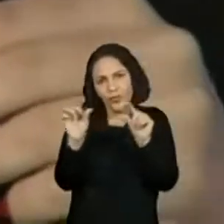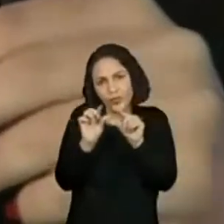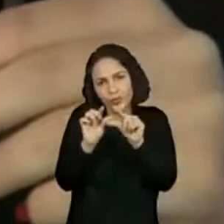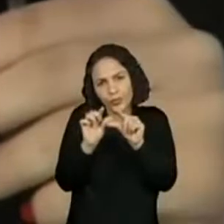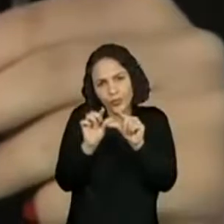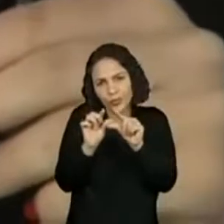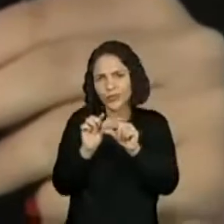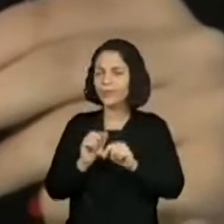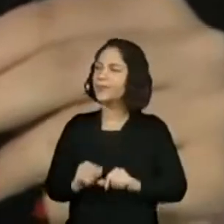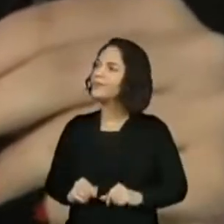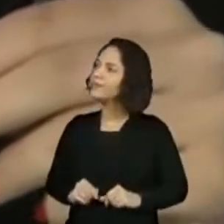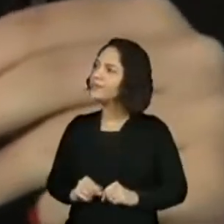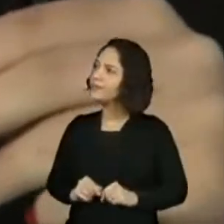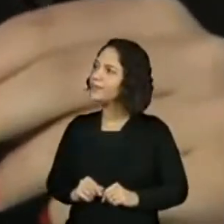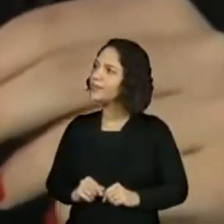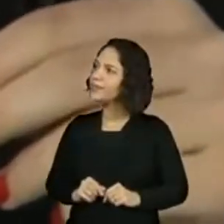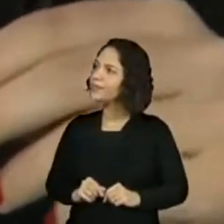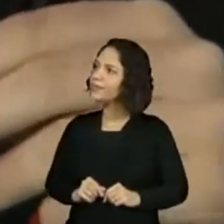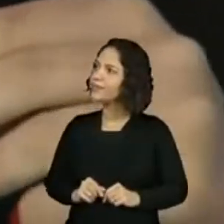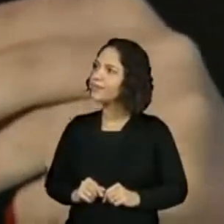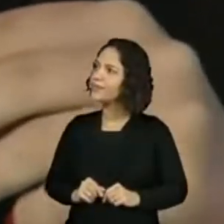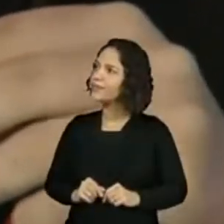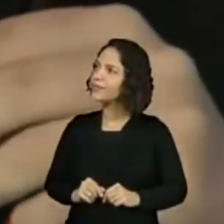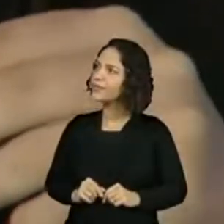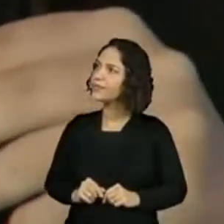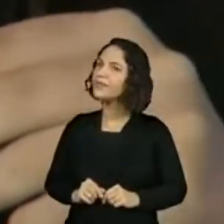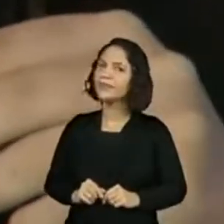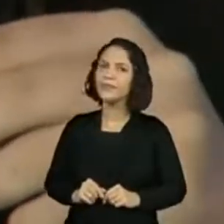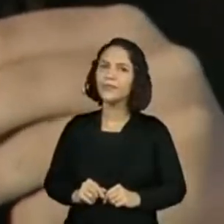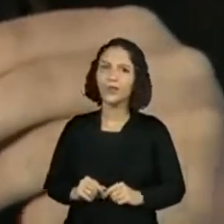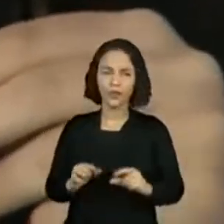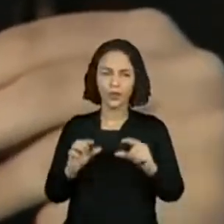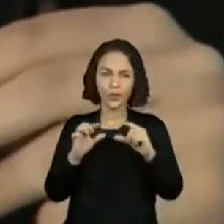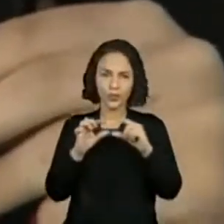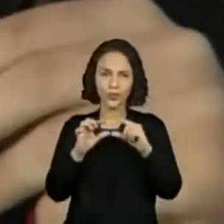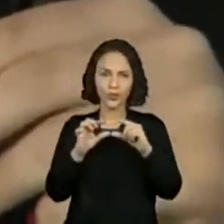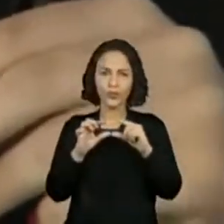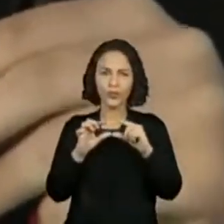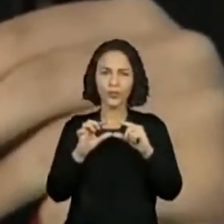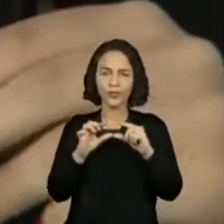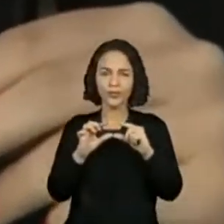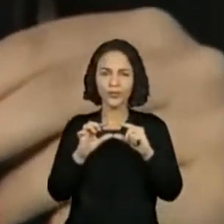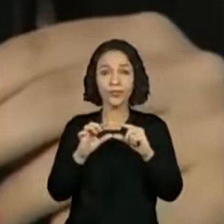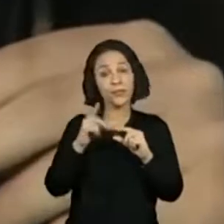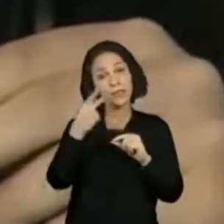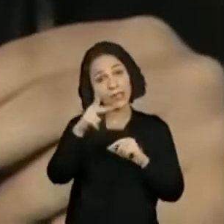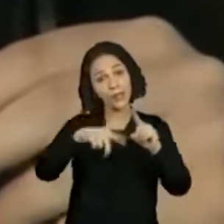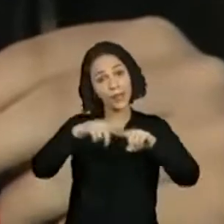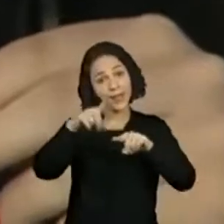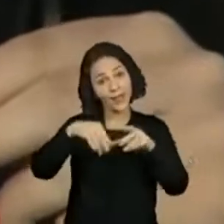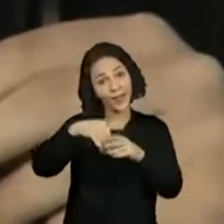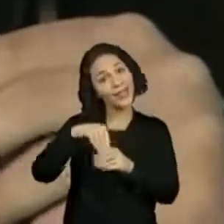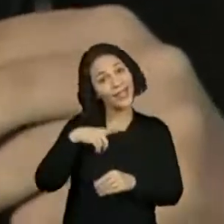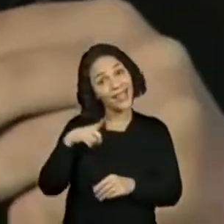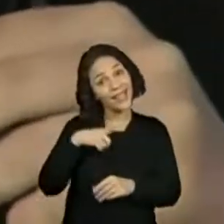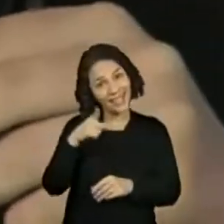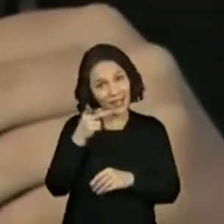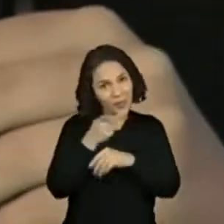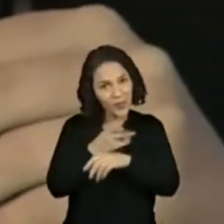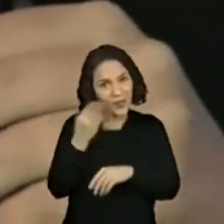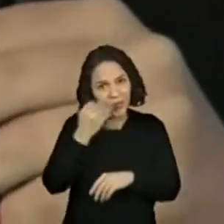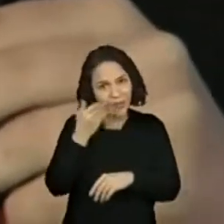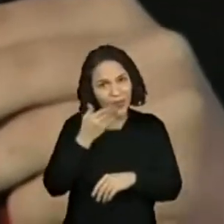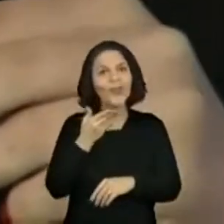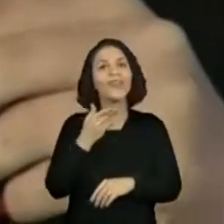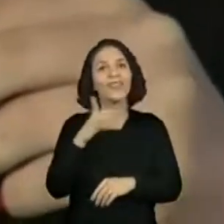Volume 2 do EMAI, isso mesmo. Olha lá, fica bem pequenininho, criançada. Vocês vão ter aí no material de vocês. É que a gente fez